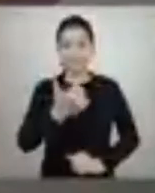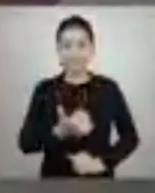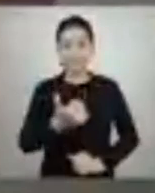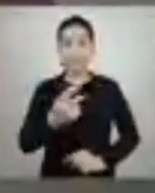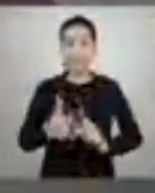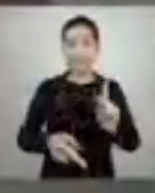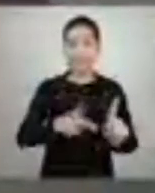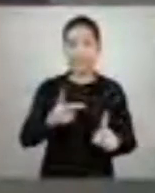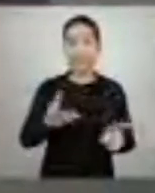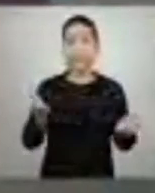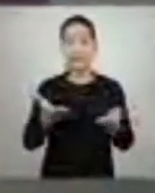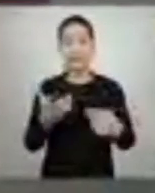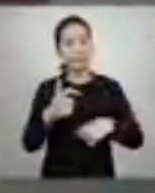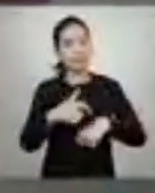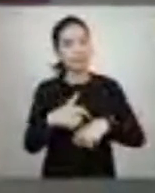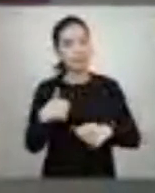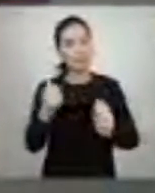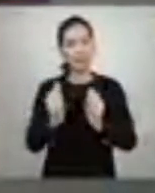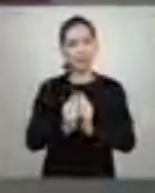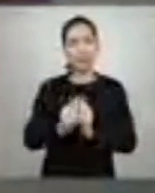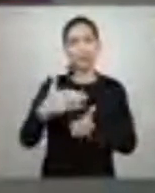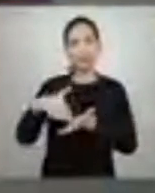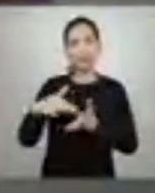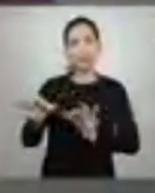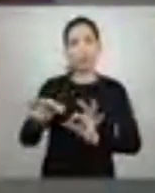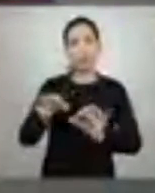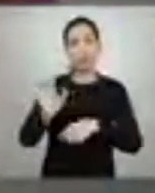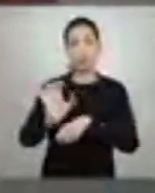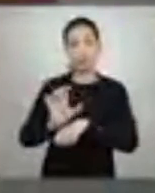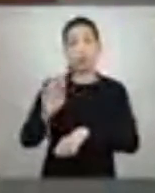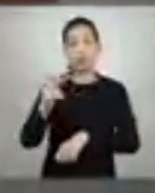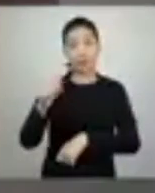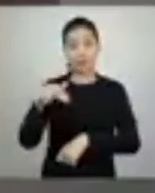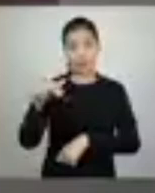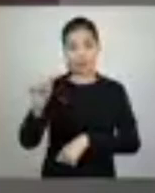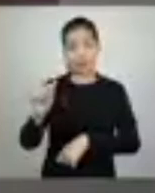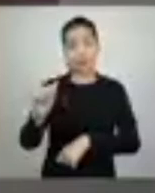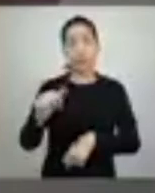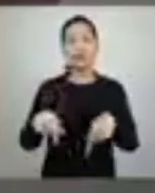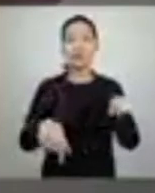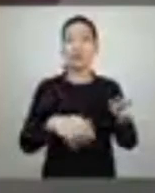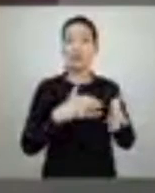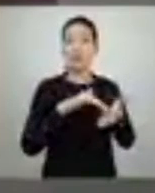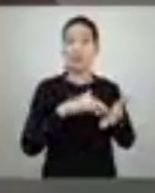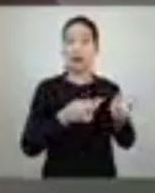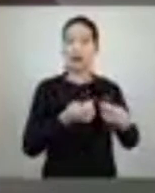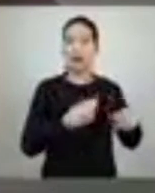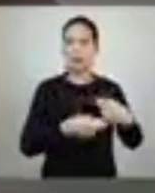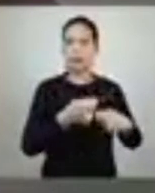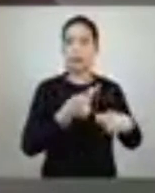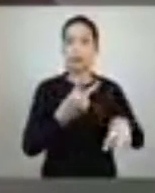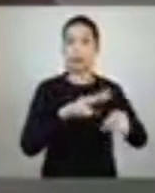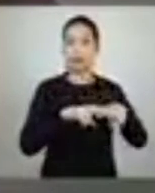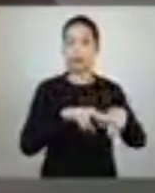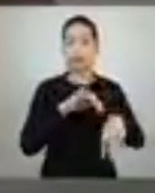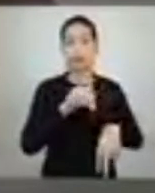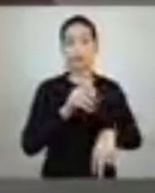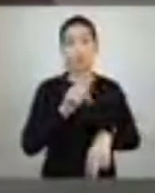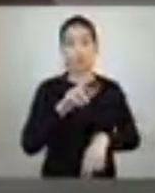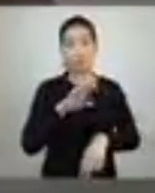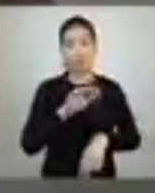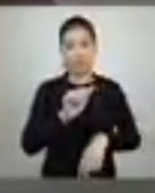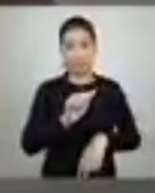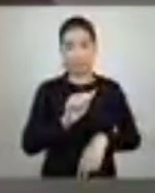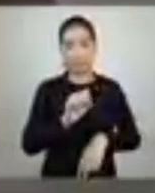Tudo bem, pessoal? Nesse momento, estou junto com a secretária de Planejamento do Estado, Hanna, e o secretário de Administração Penitenciária,